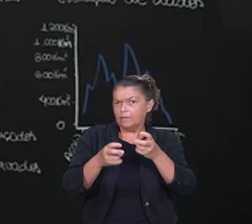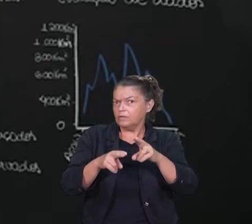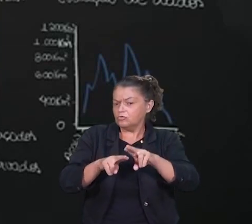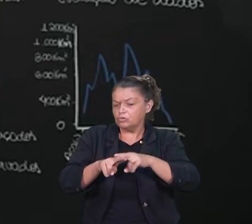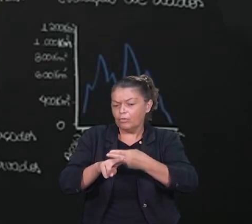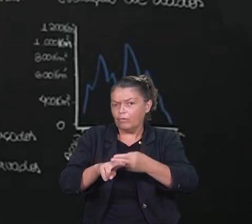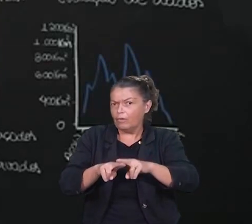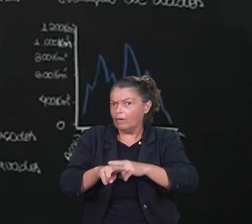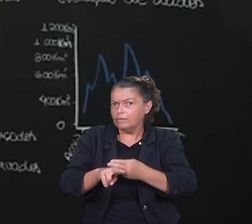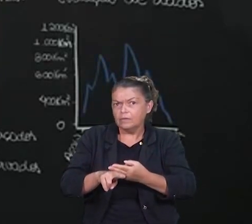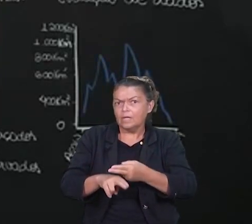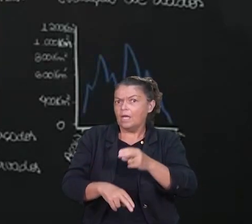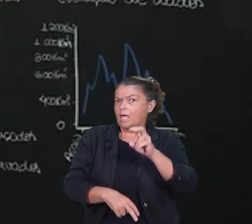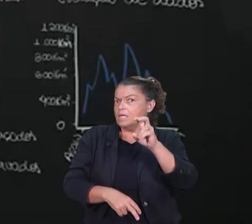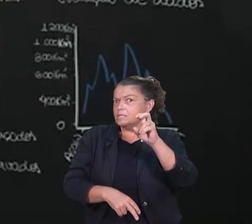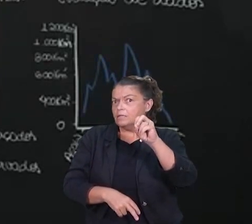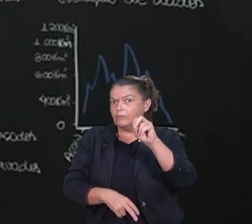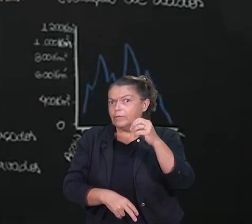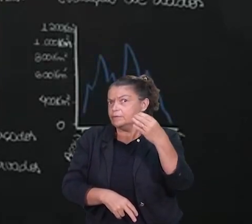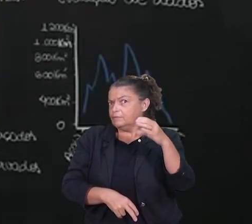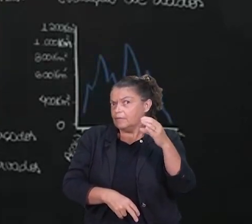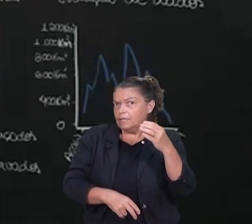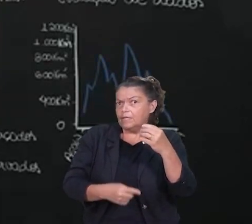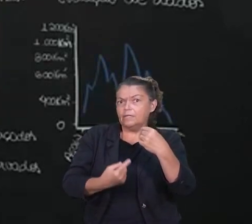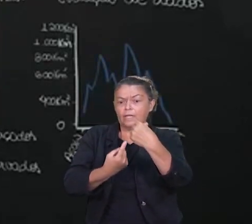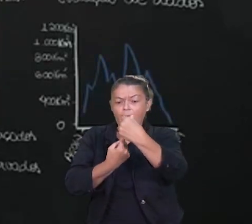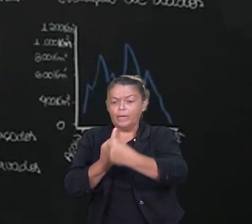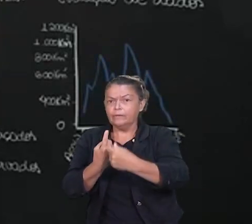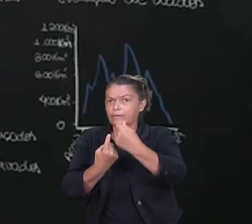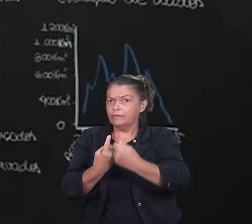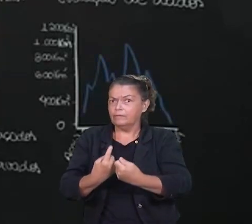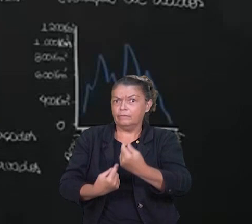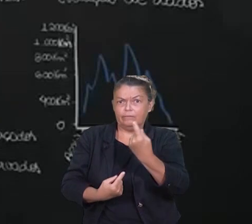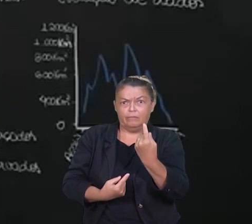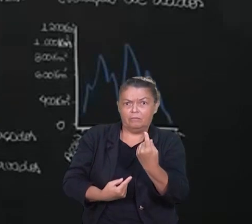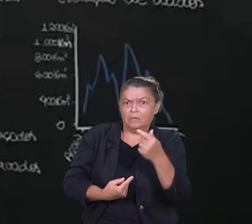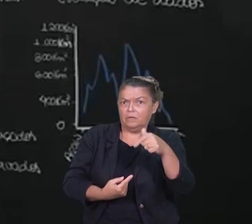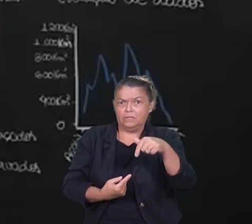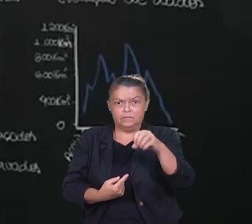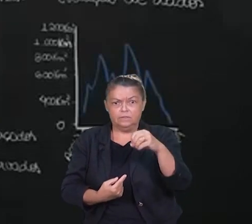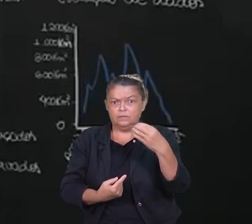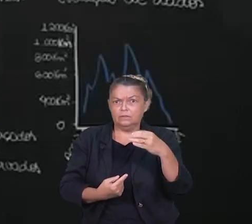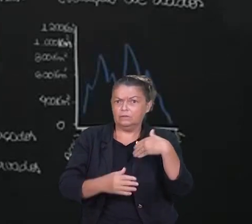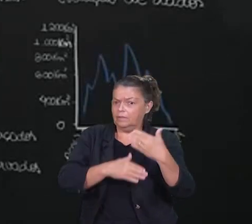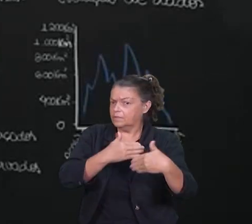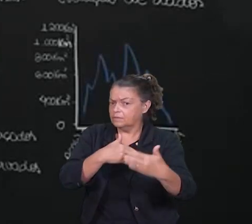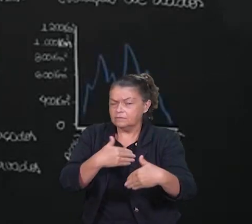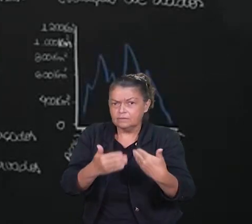barra custa 50 centavos, que a maçã custa R$1, que a banana custa 70 centavos e assim